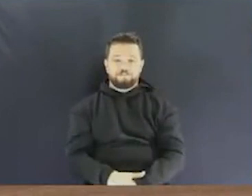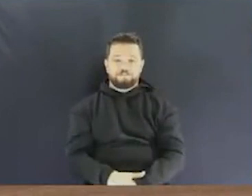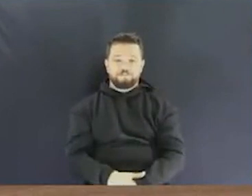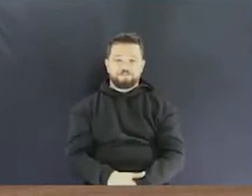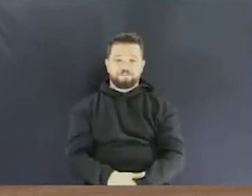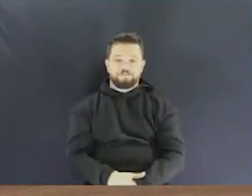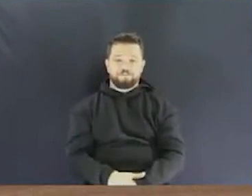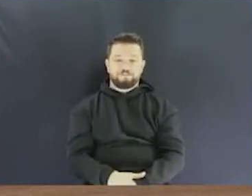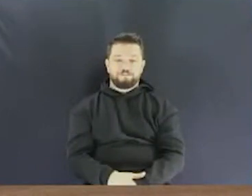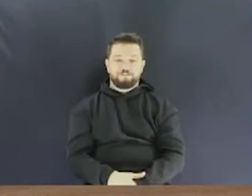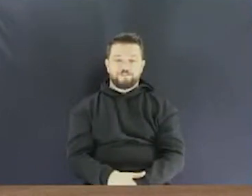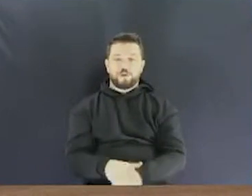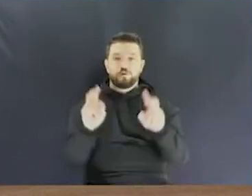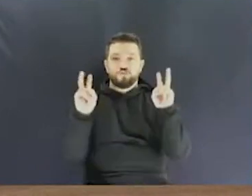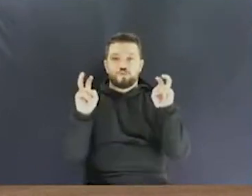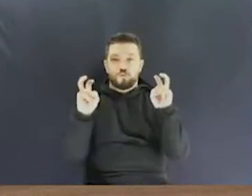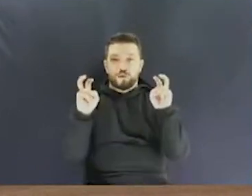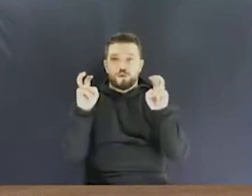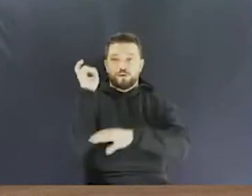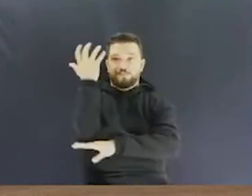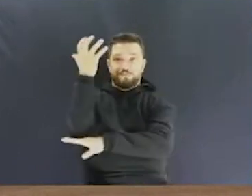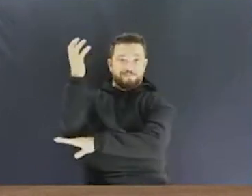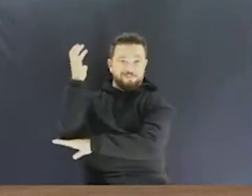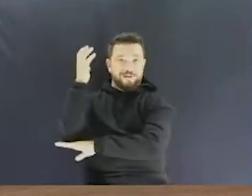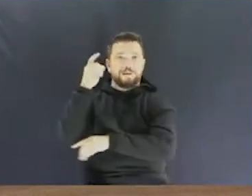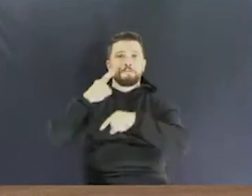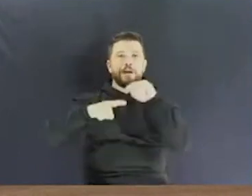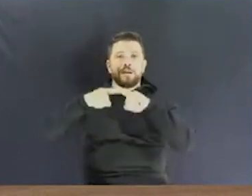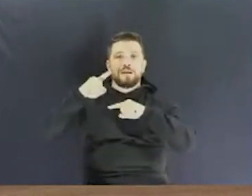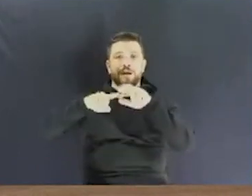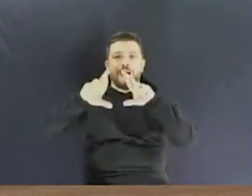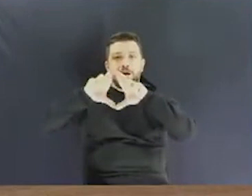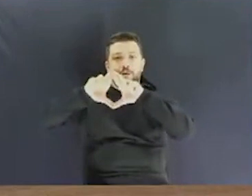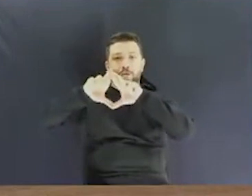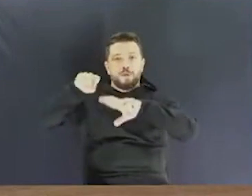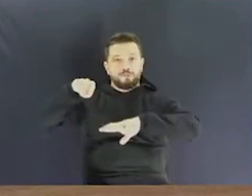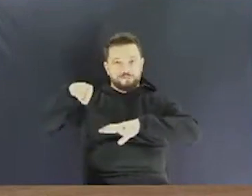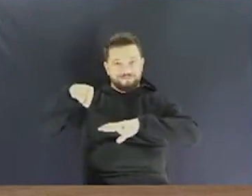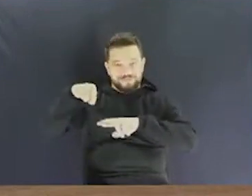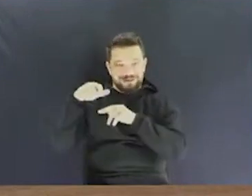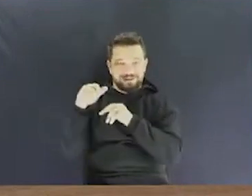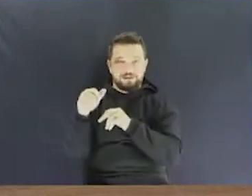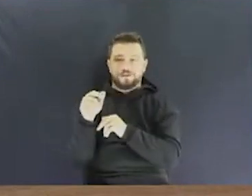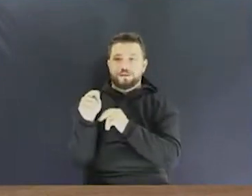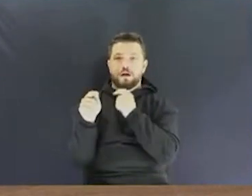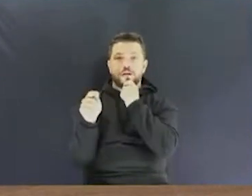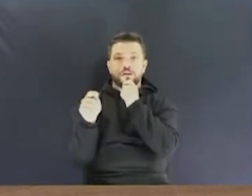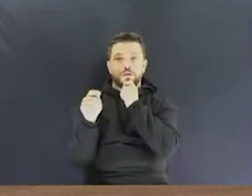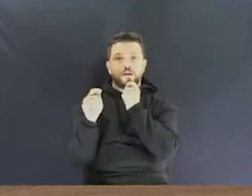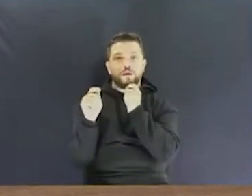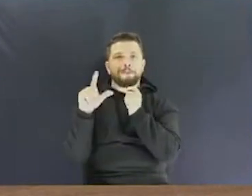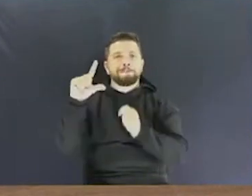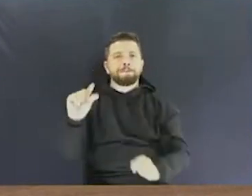colocaram a quantidade de material reciclado junto e tal, e que ele está abaixo, inclusive você colocou ali, né,